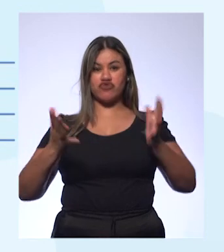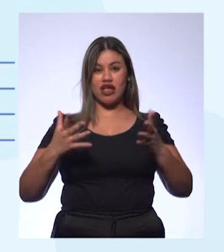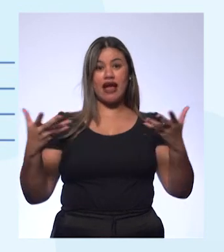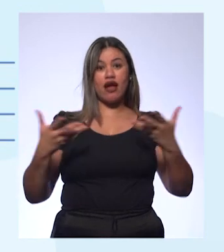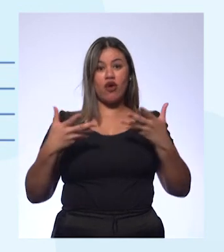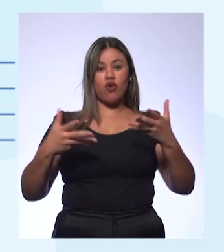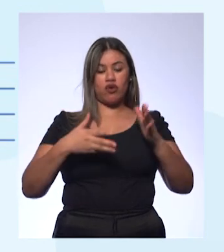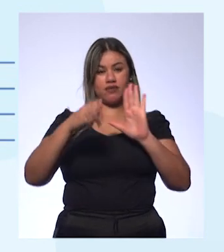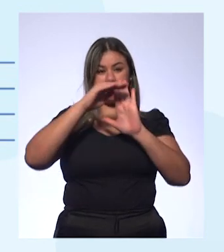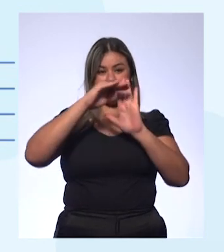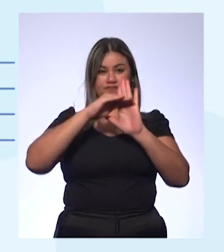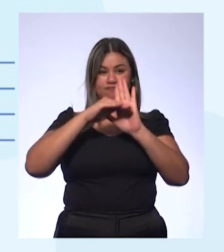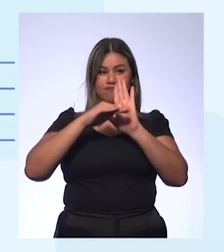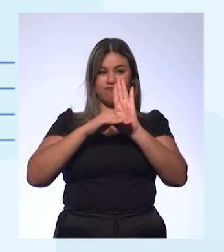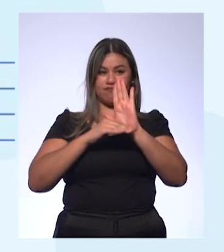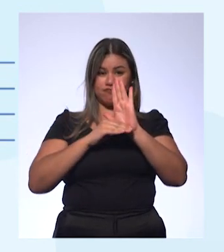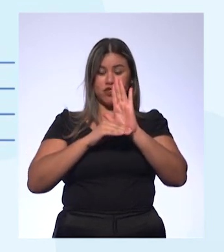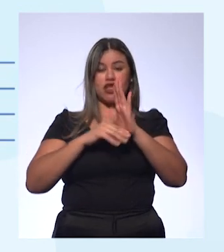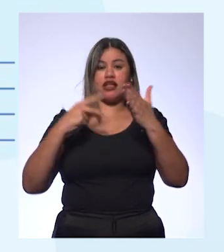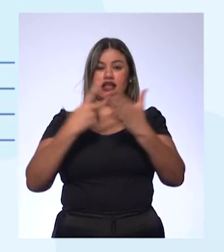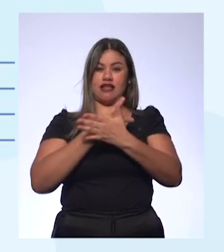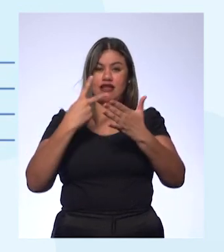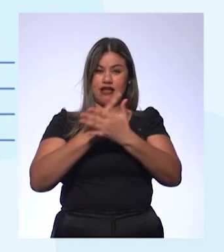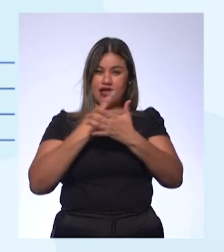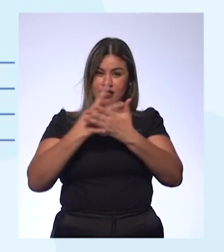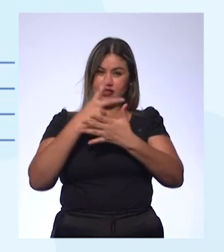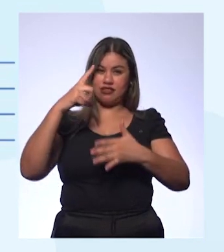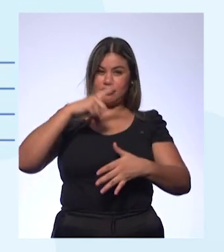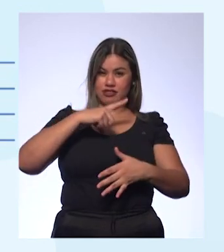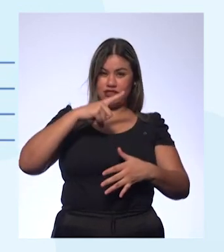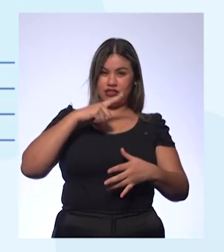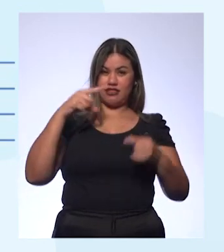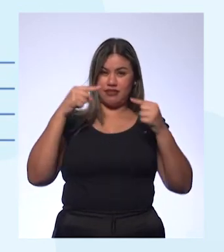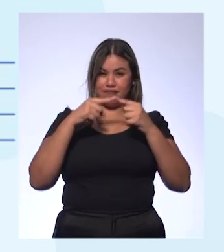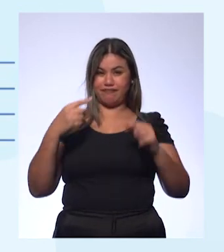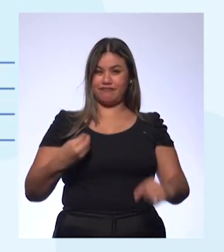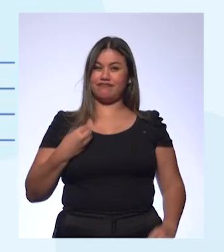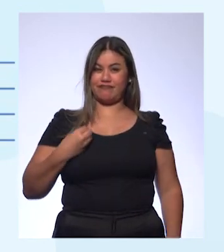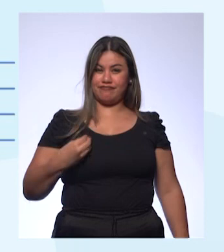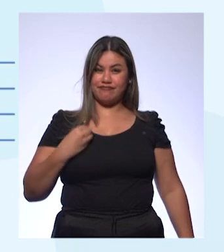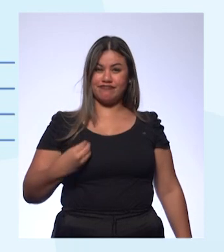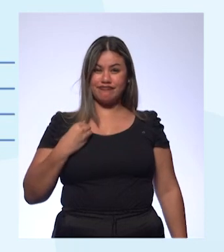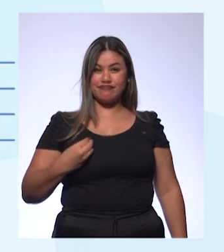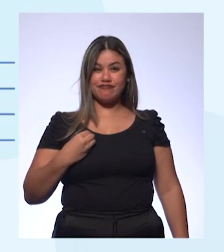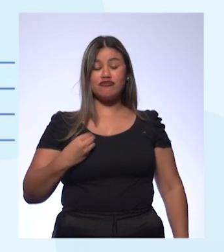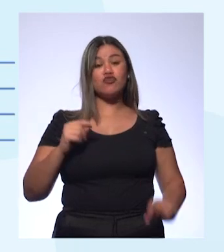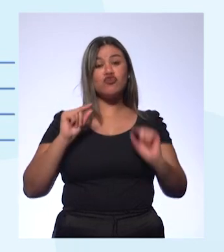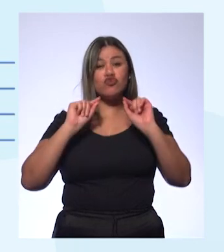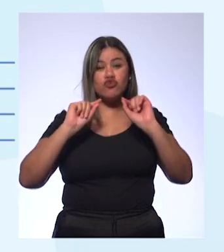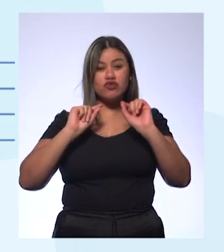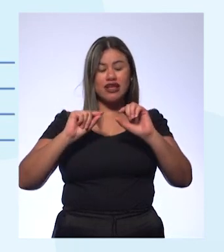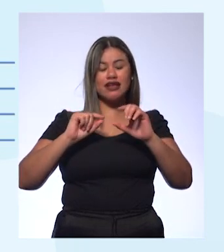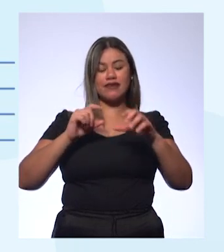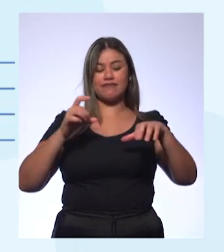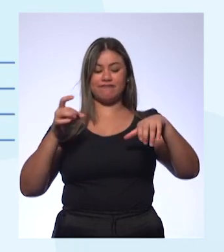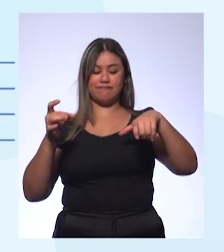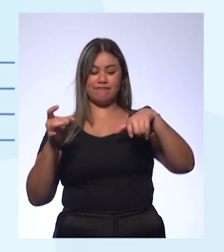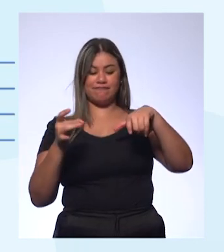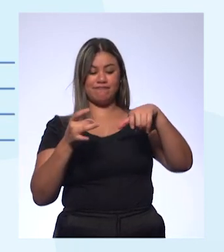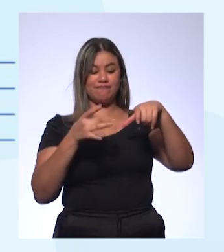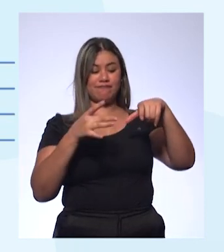uma lista das jogadas erradas que você fez na vida, que foi aí, um gol na trave,